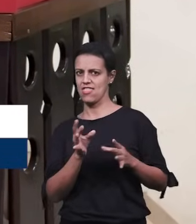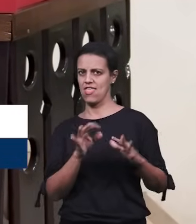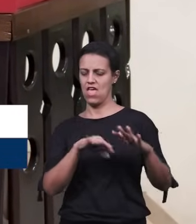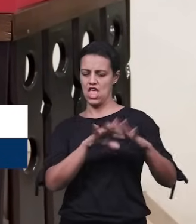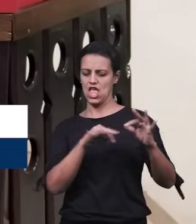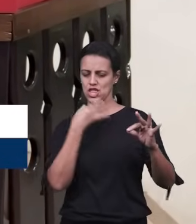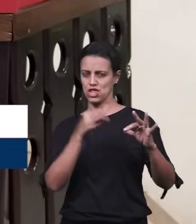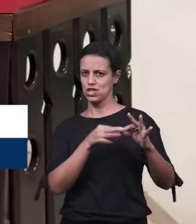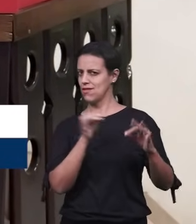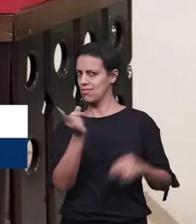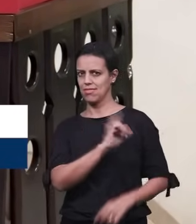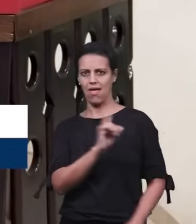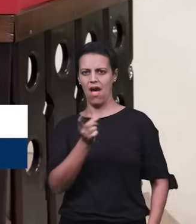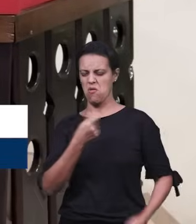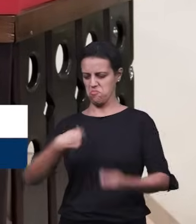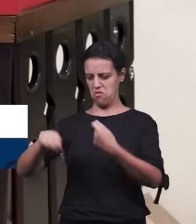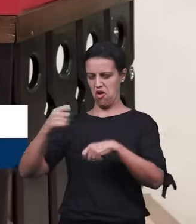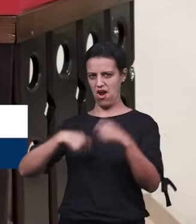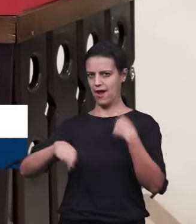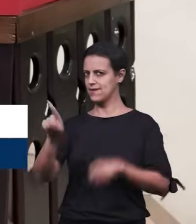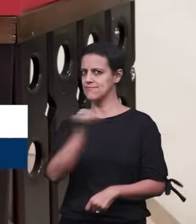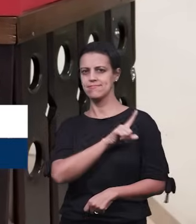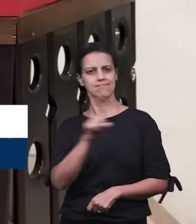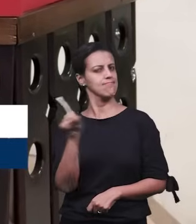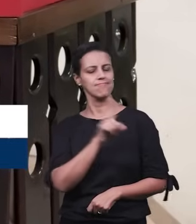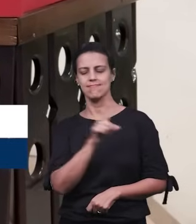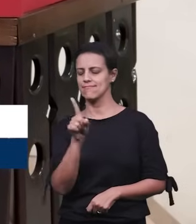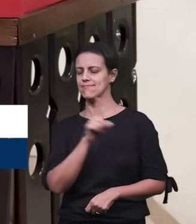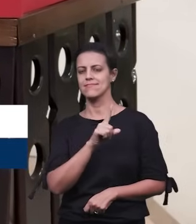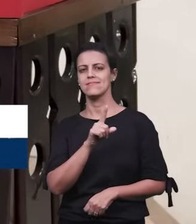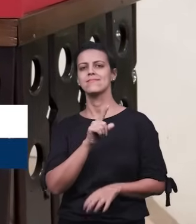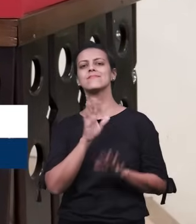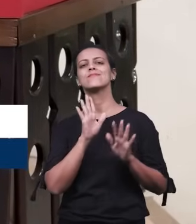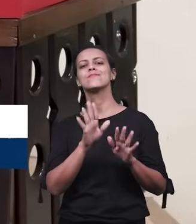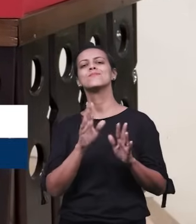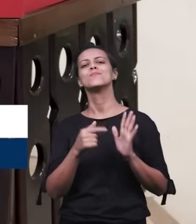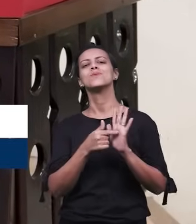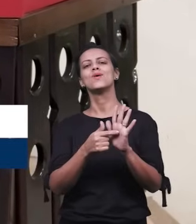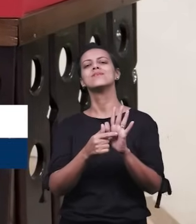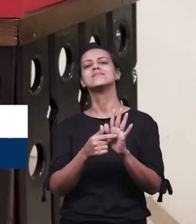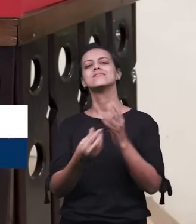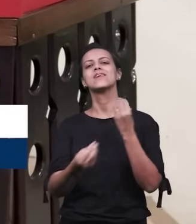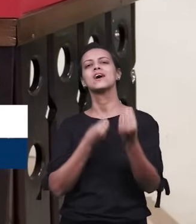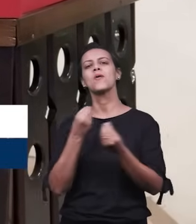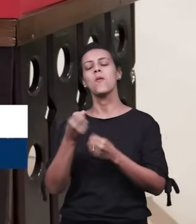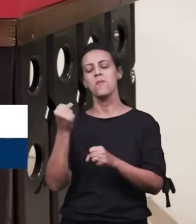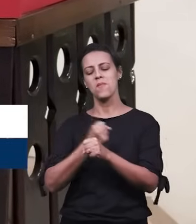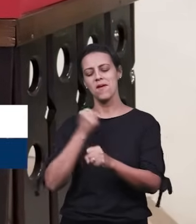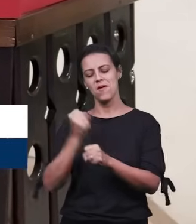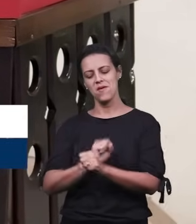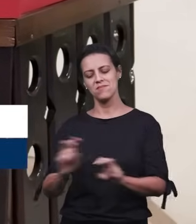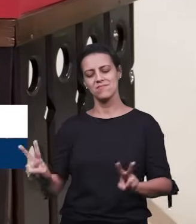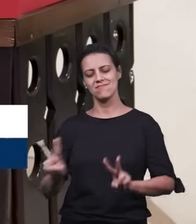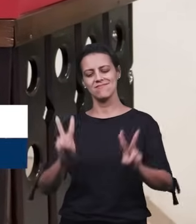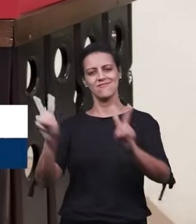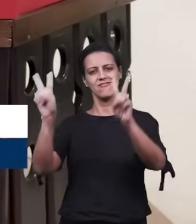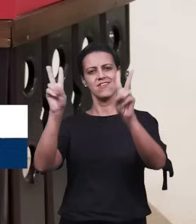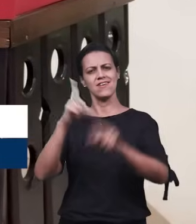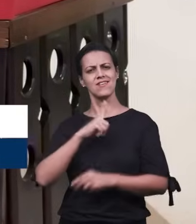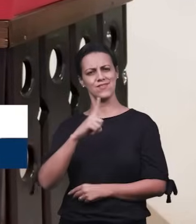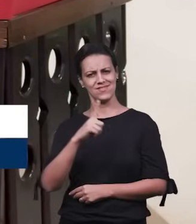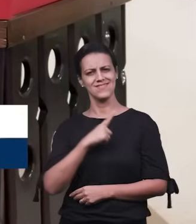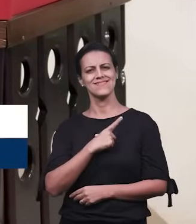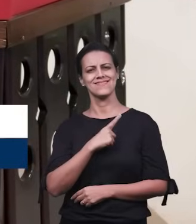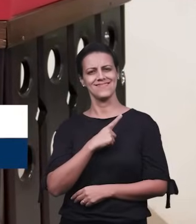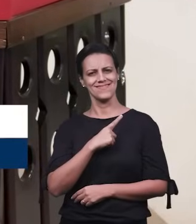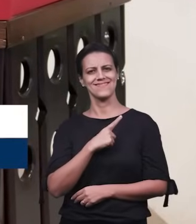vendeu, não trocou, não negociou a herança dos seus pais, mostrando o valor que esta